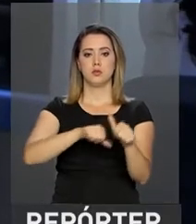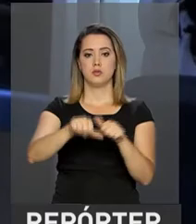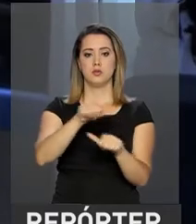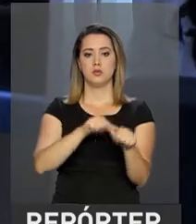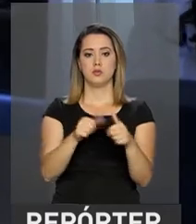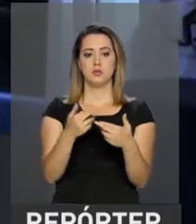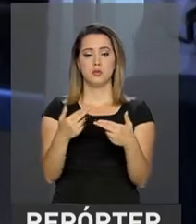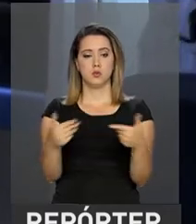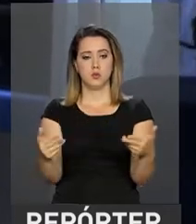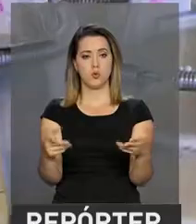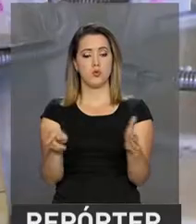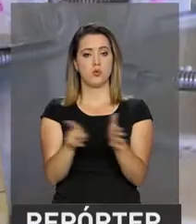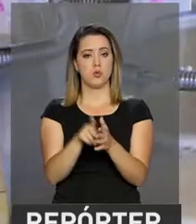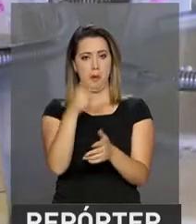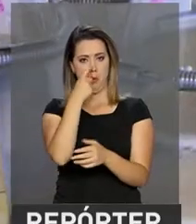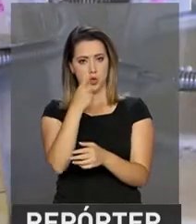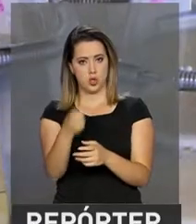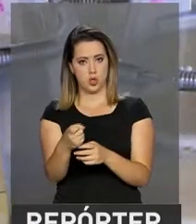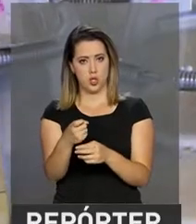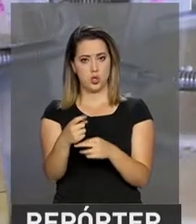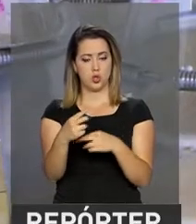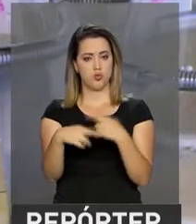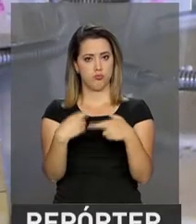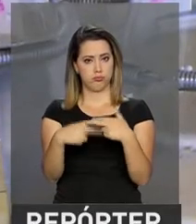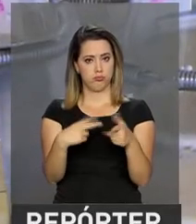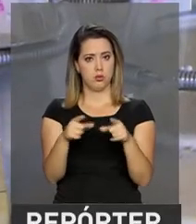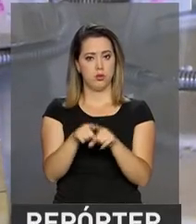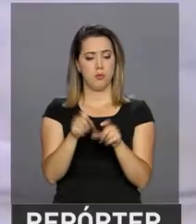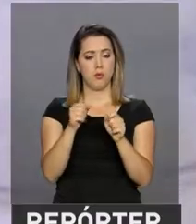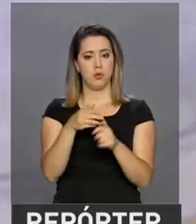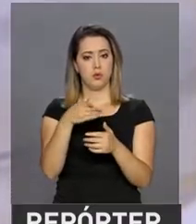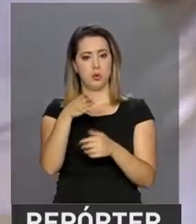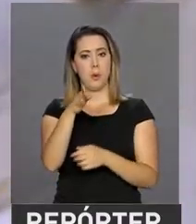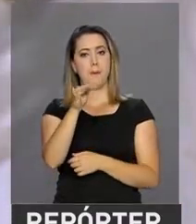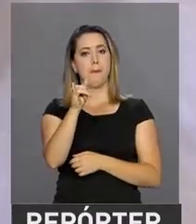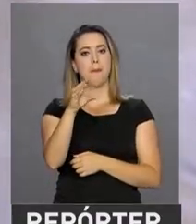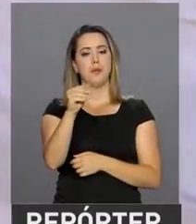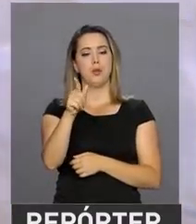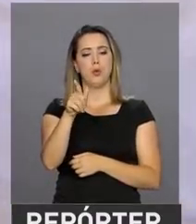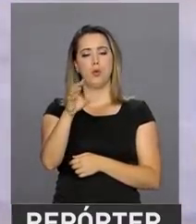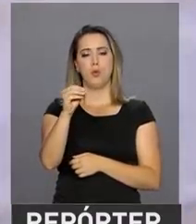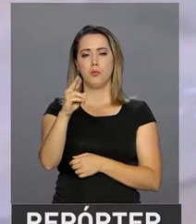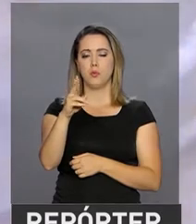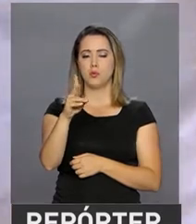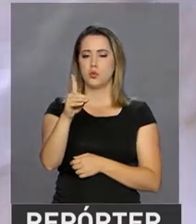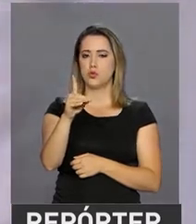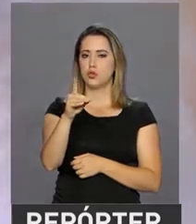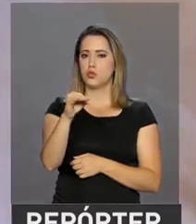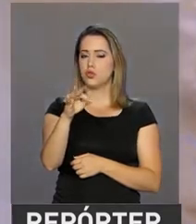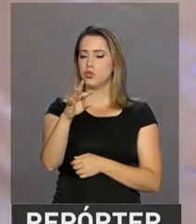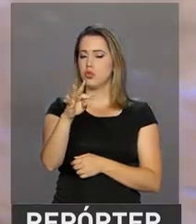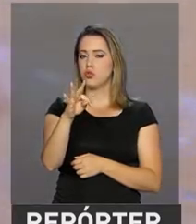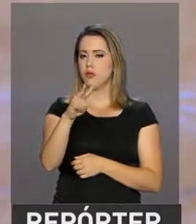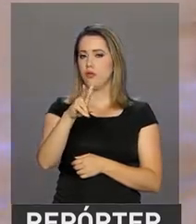de resíduos orgânicos em biocombustíveis e produtos químicos. Para isso, conta com um banco de